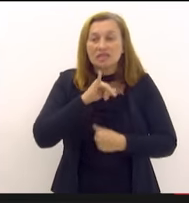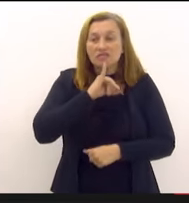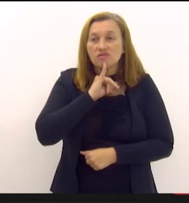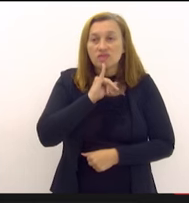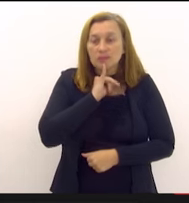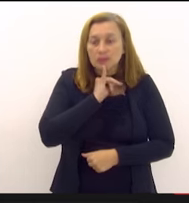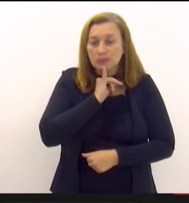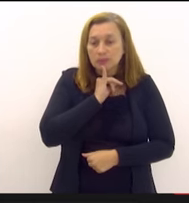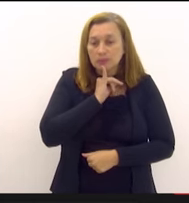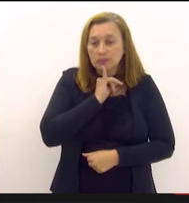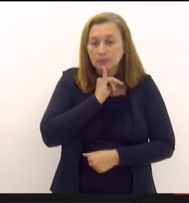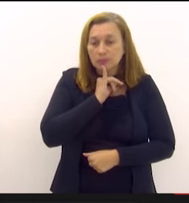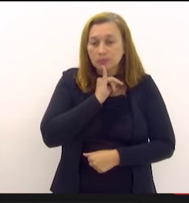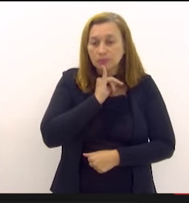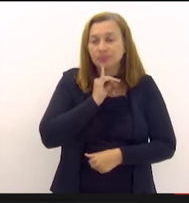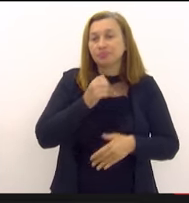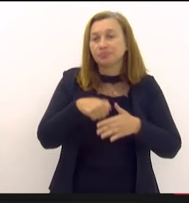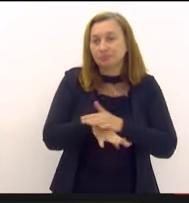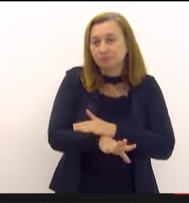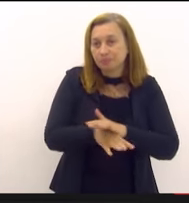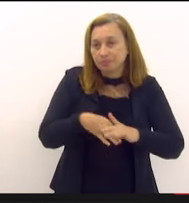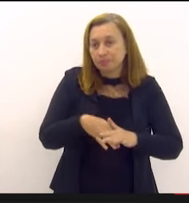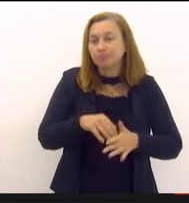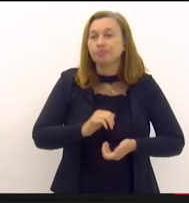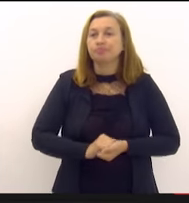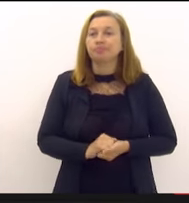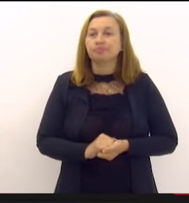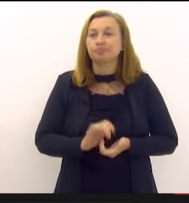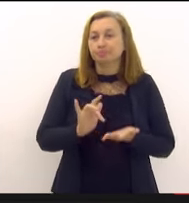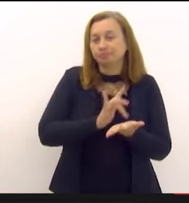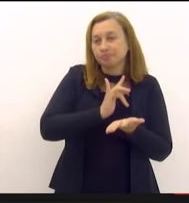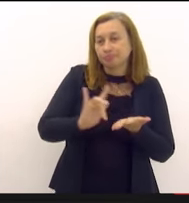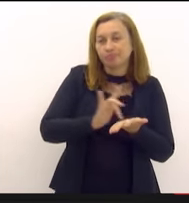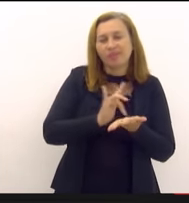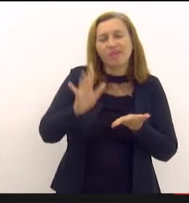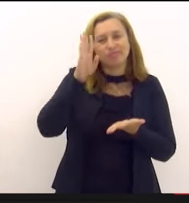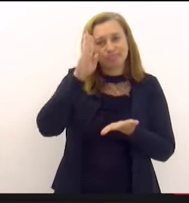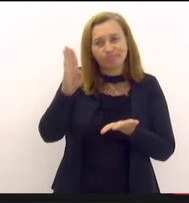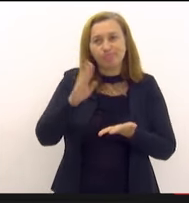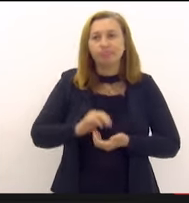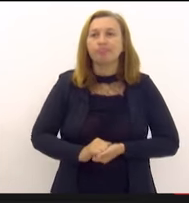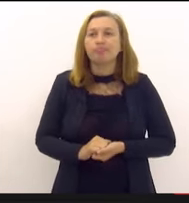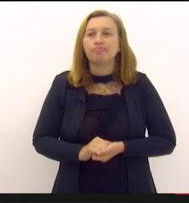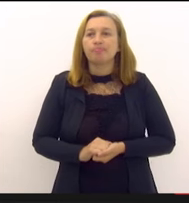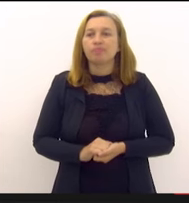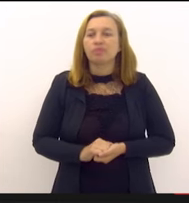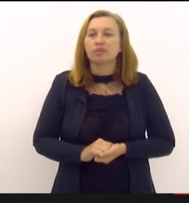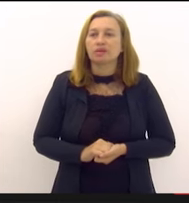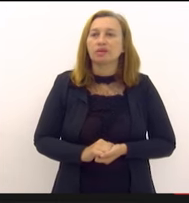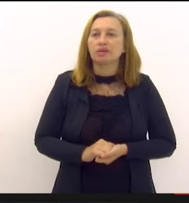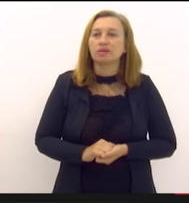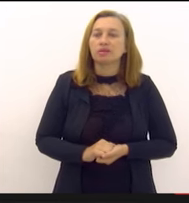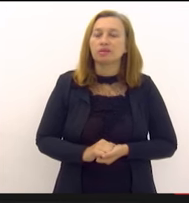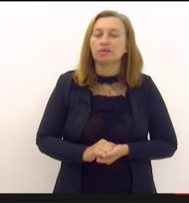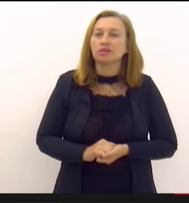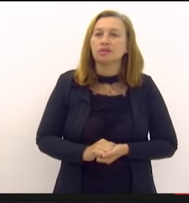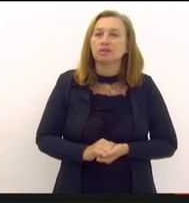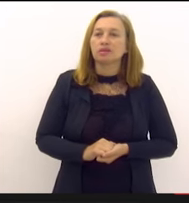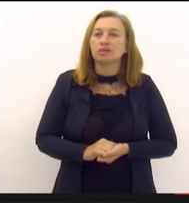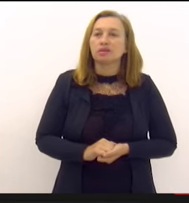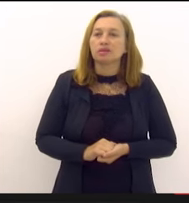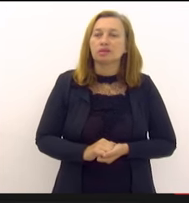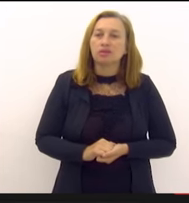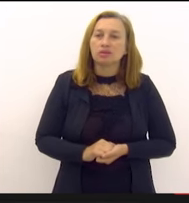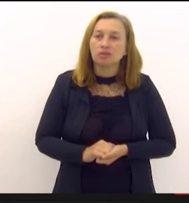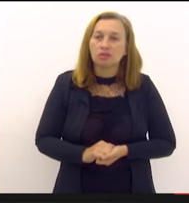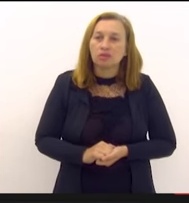gente se acostumou com o celular, principalmente, a ponto de deixar também correr